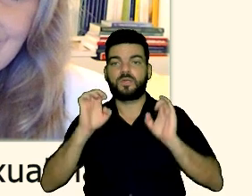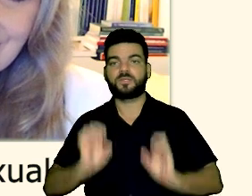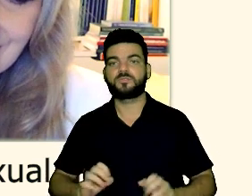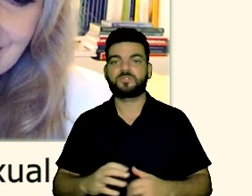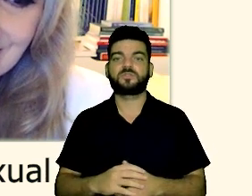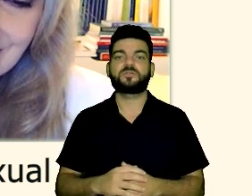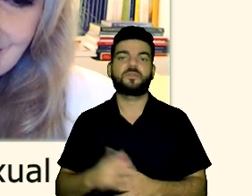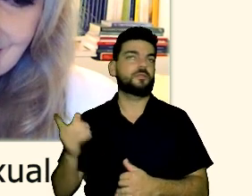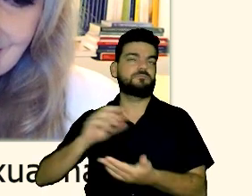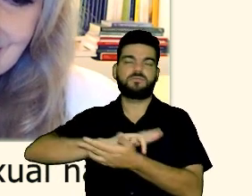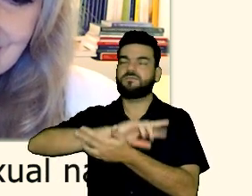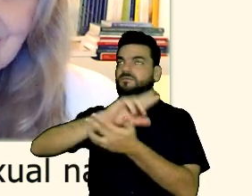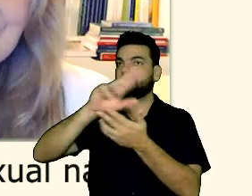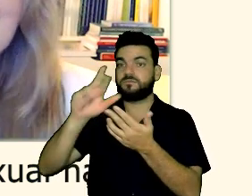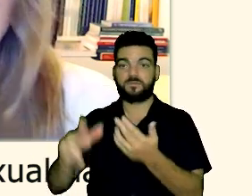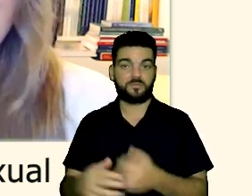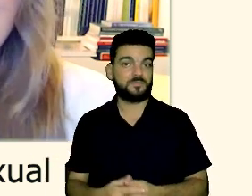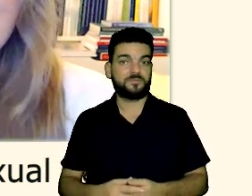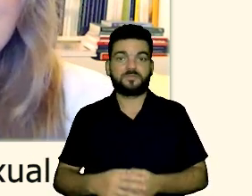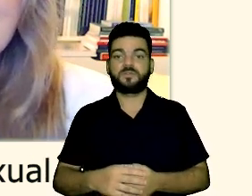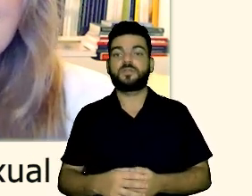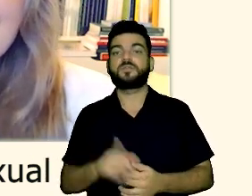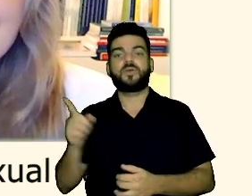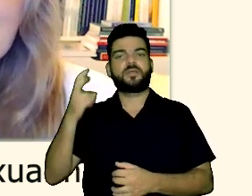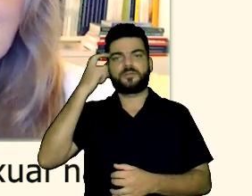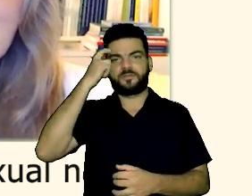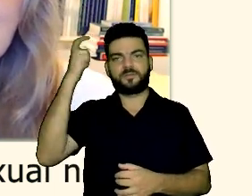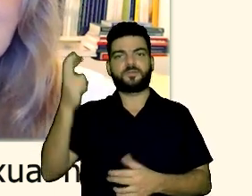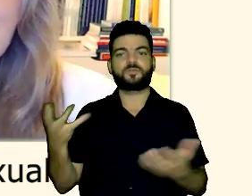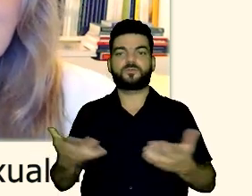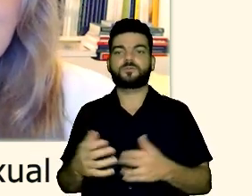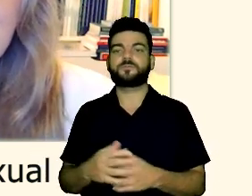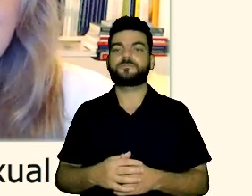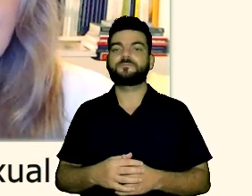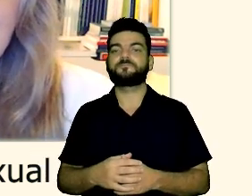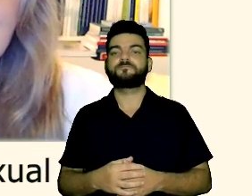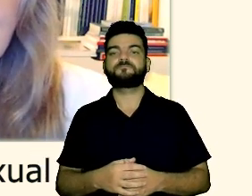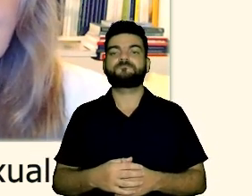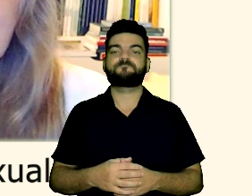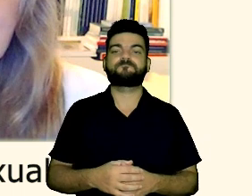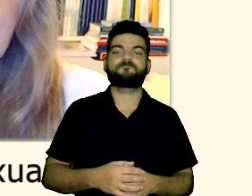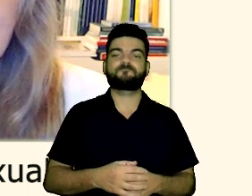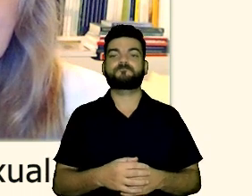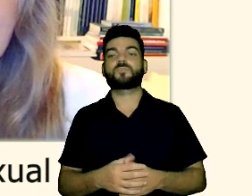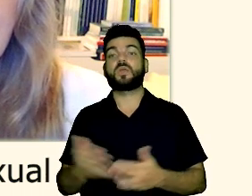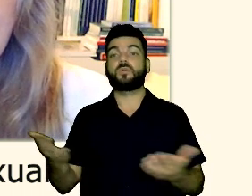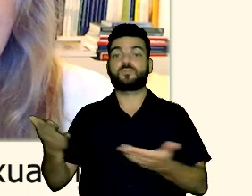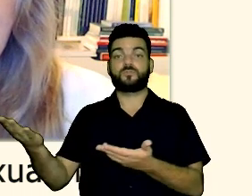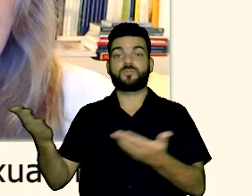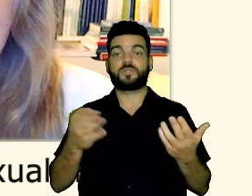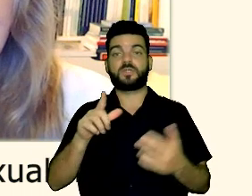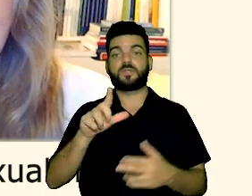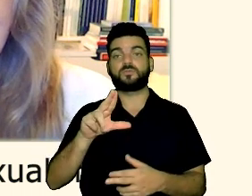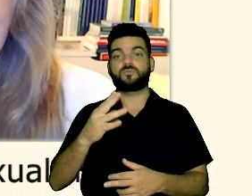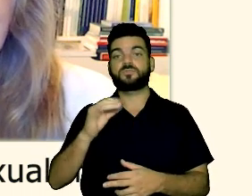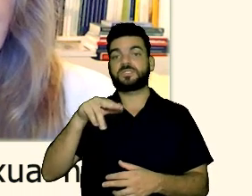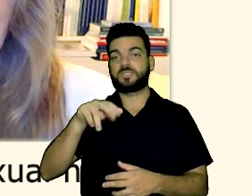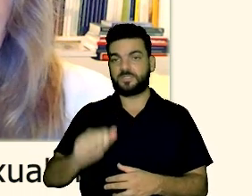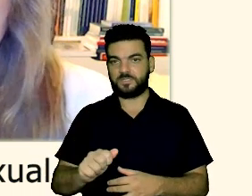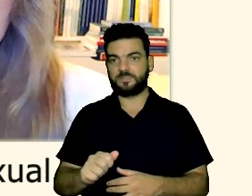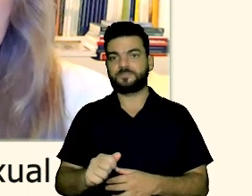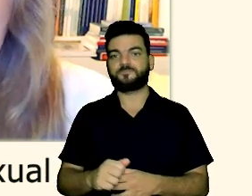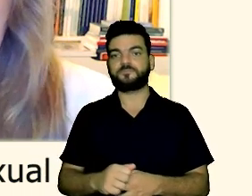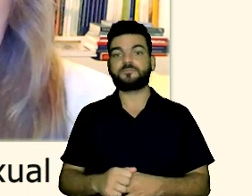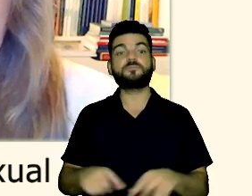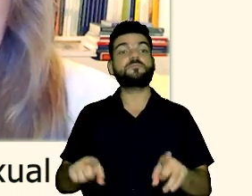de hoje. Então eu passo a palavra à doutora Luciana Bertacchini, já a convidando para também iniciar por uma audiodescrição